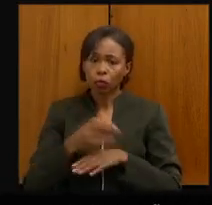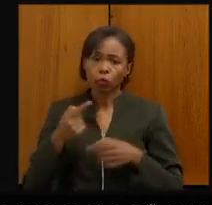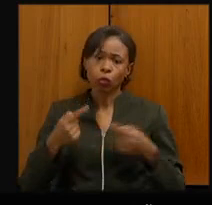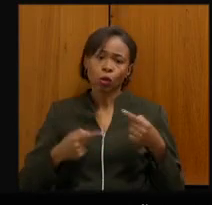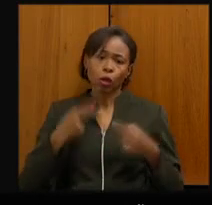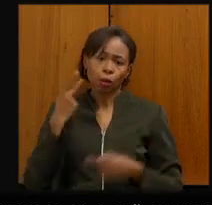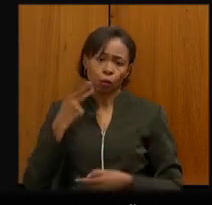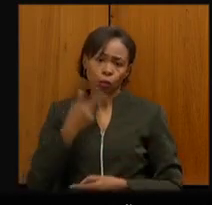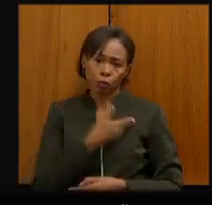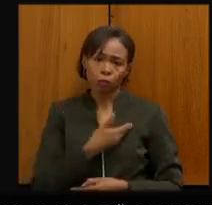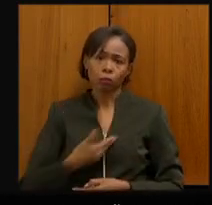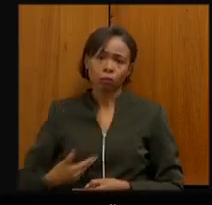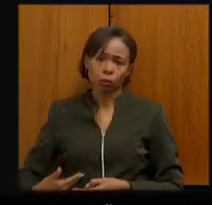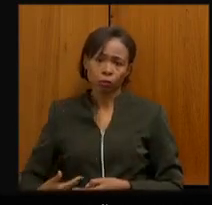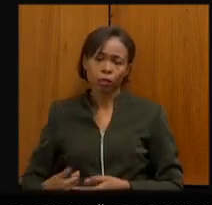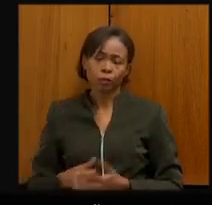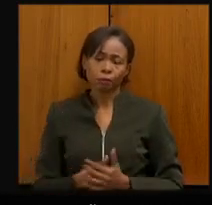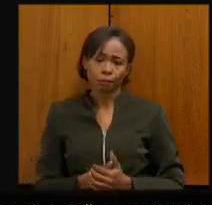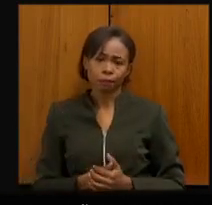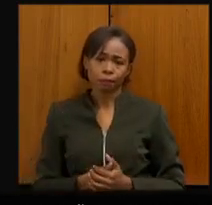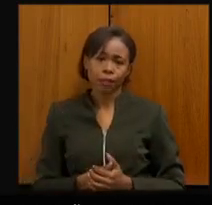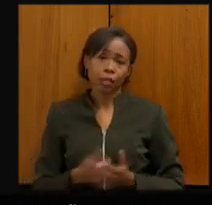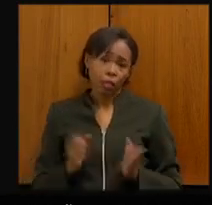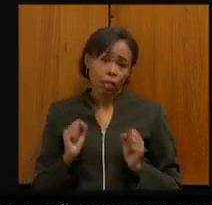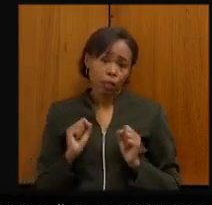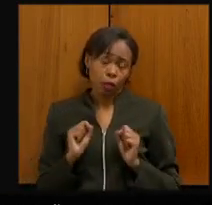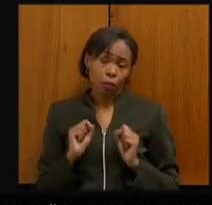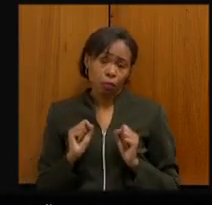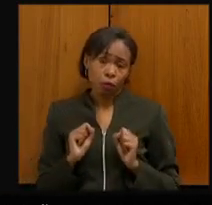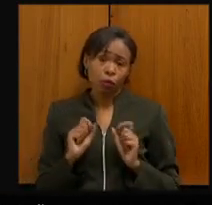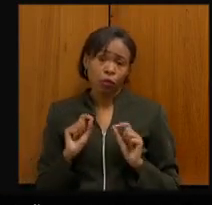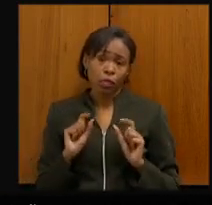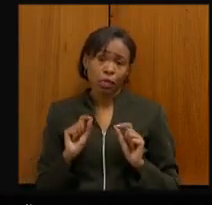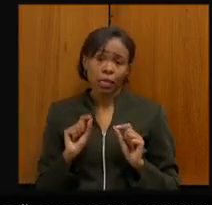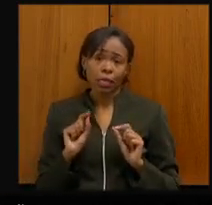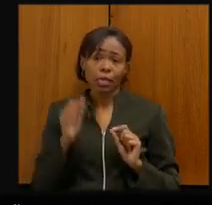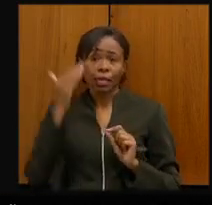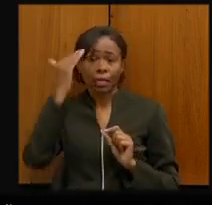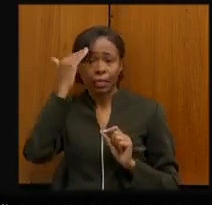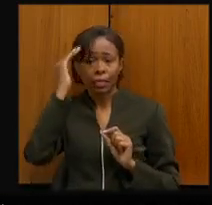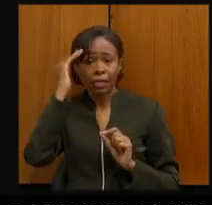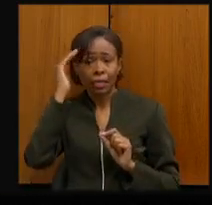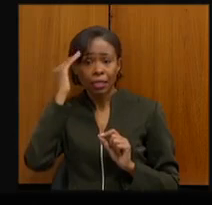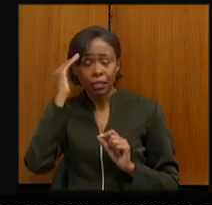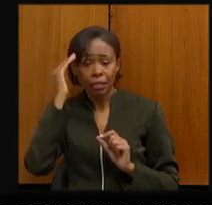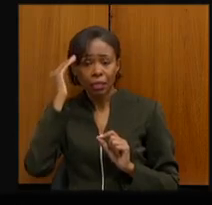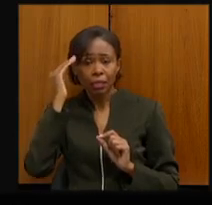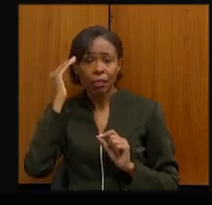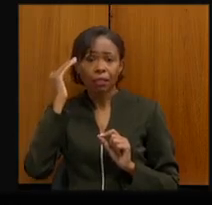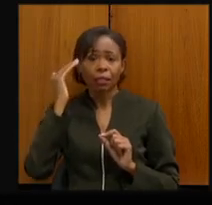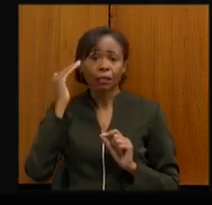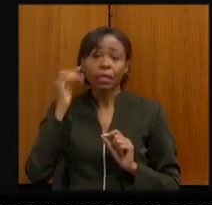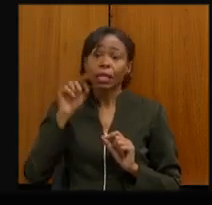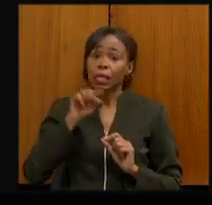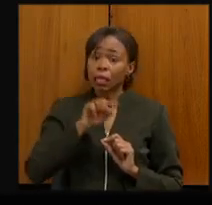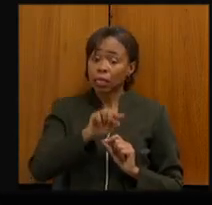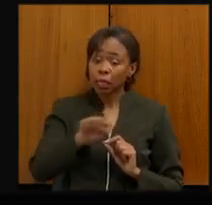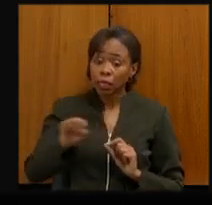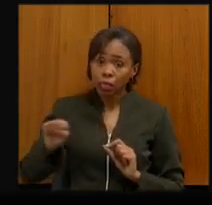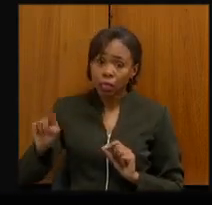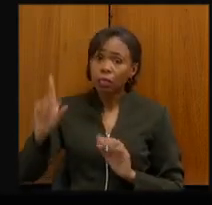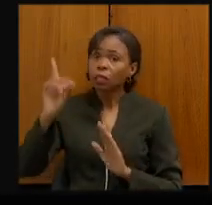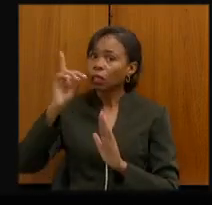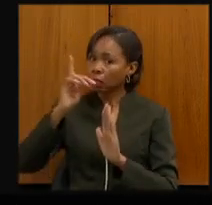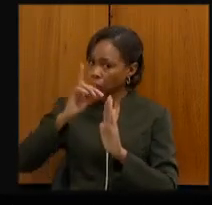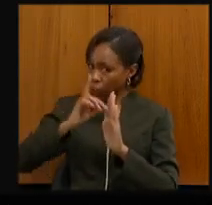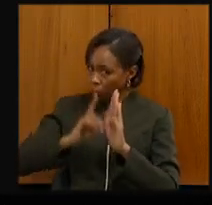equipe certa forma elas E aí vieram compreendendo e são que elas têm direito né